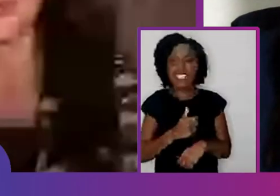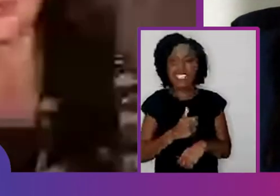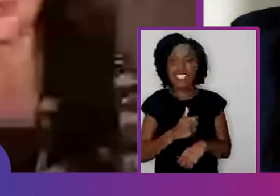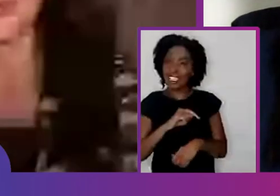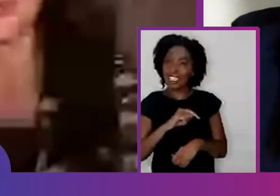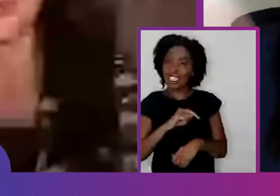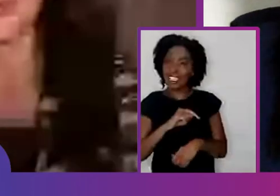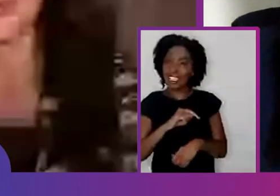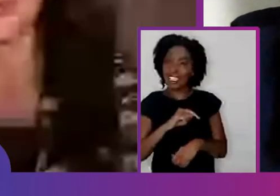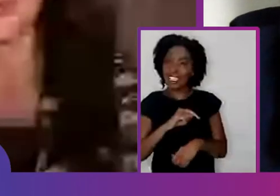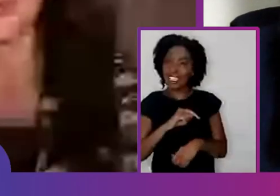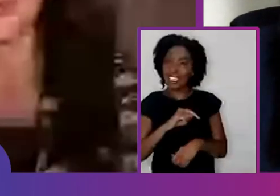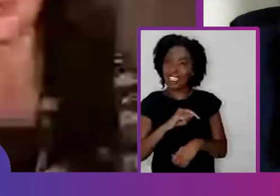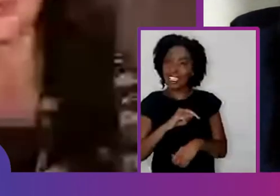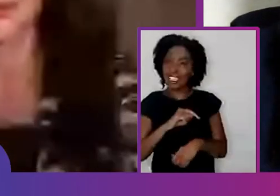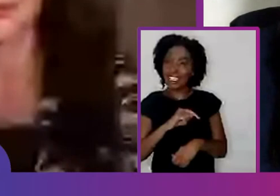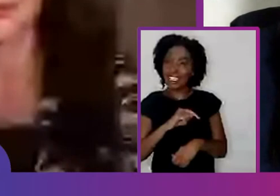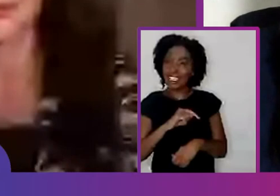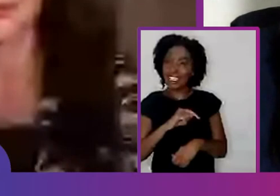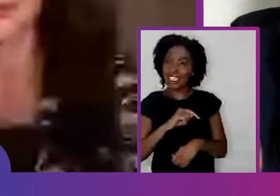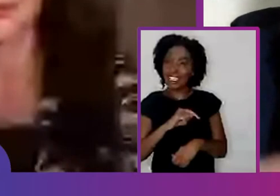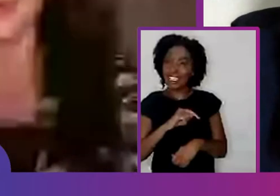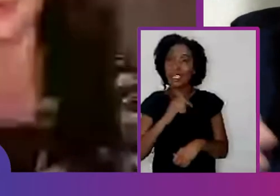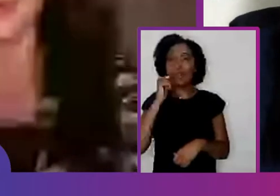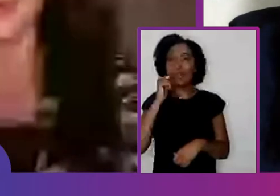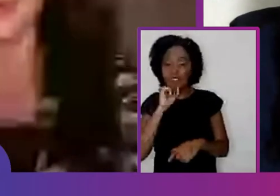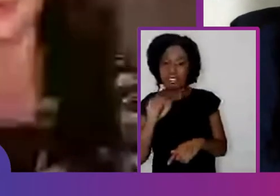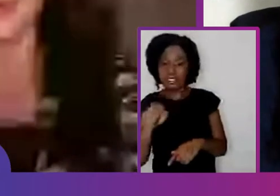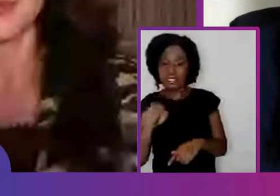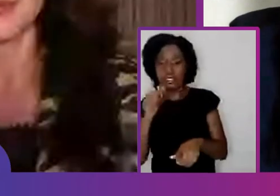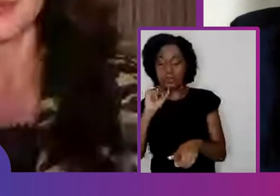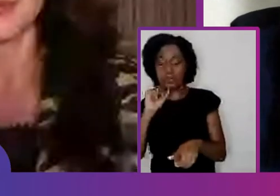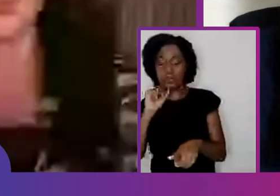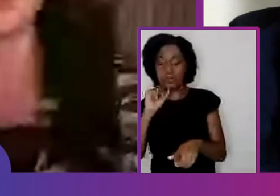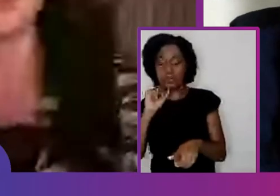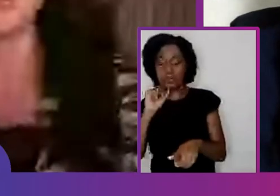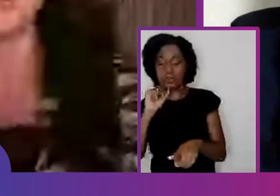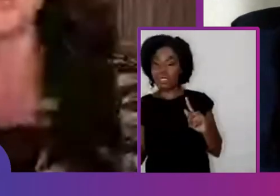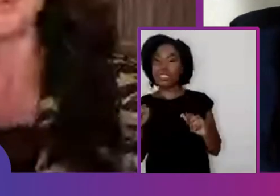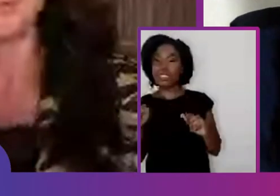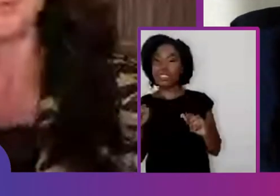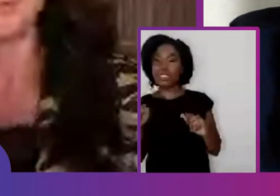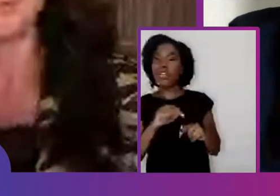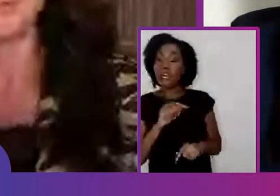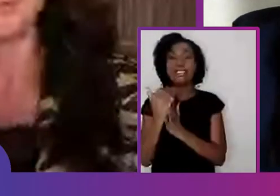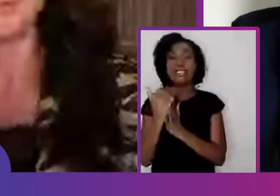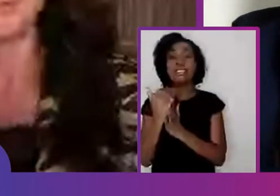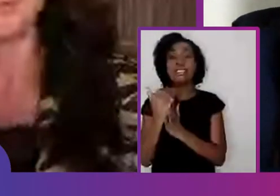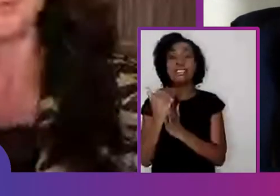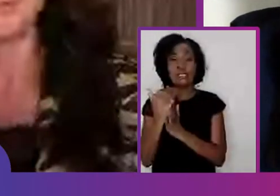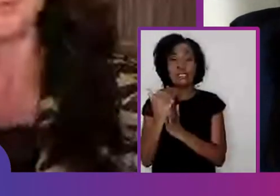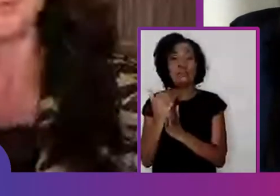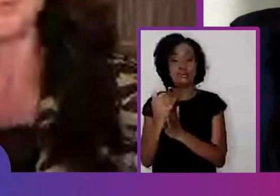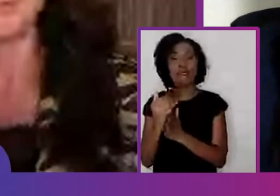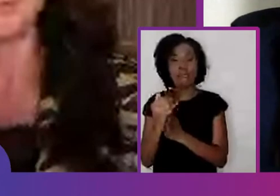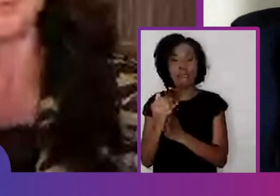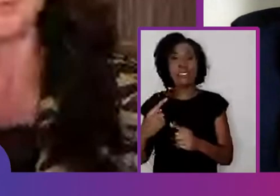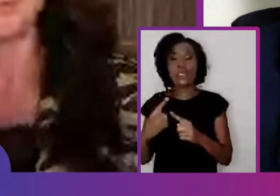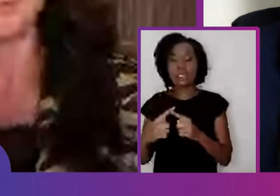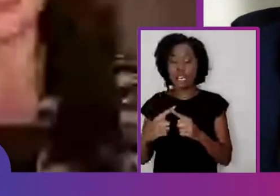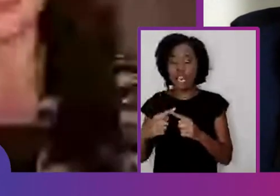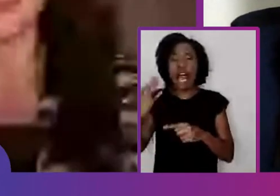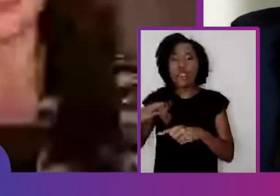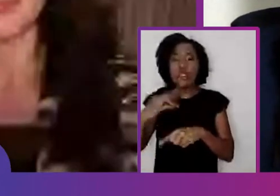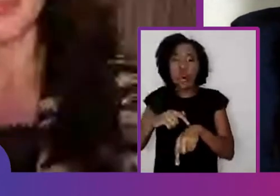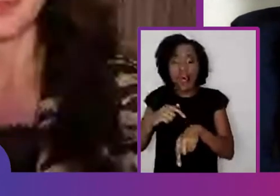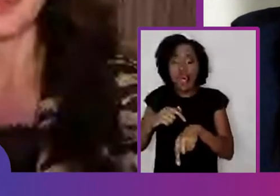mais dor. Ela sente mais dor. Ela acaba valorizando a dor, chora mais, sofre mais do que aquela outra criança que fala: ok,